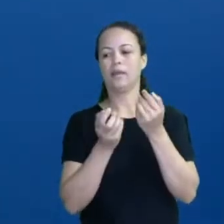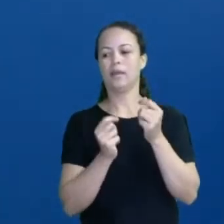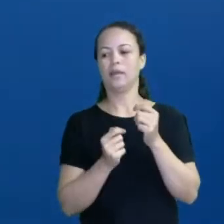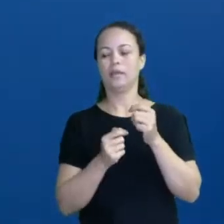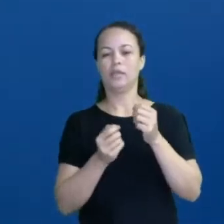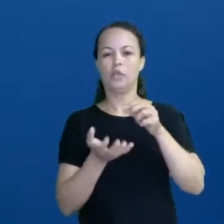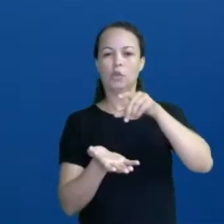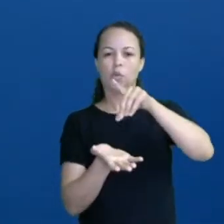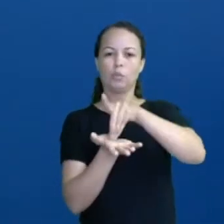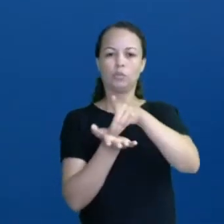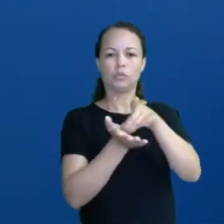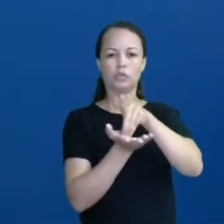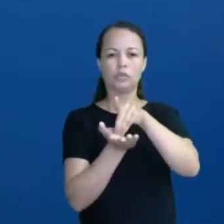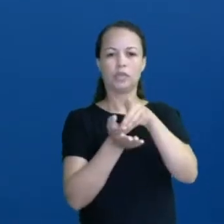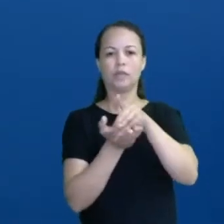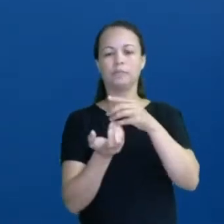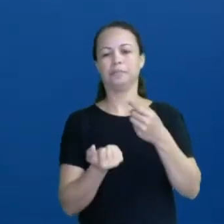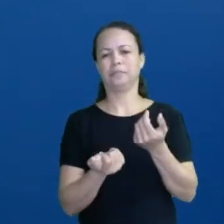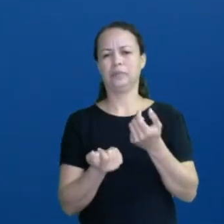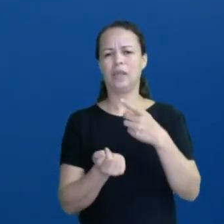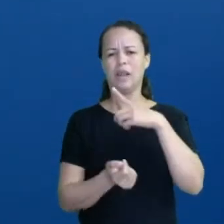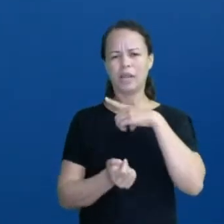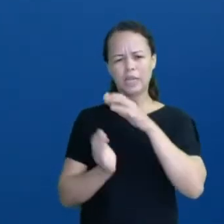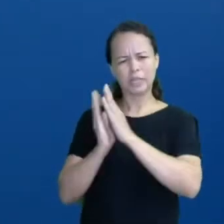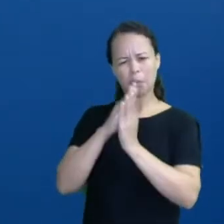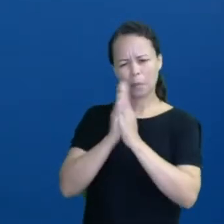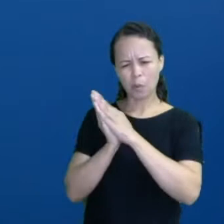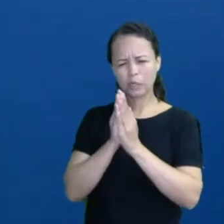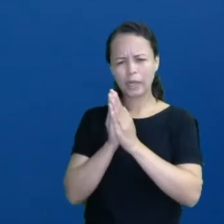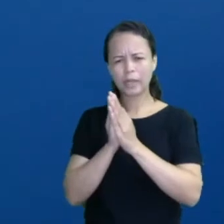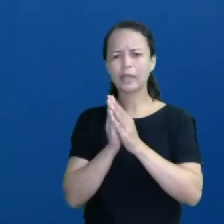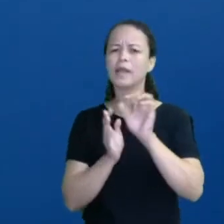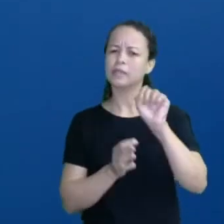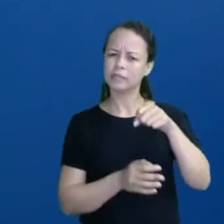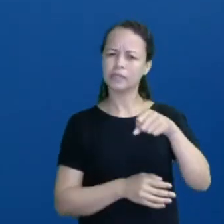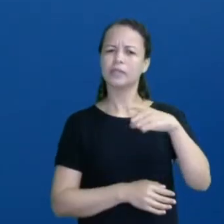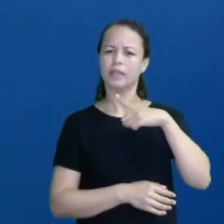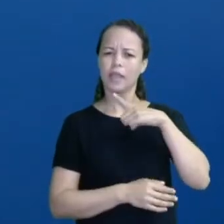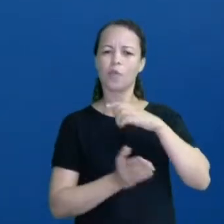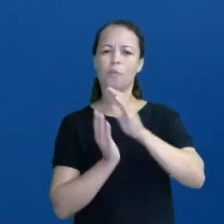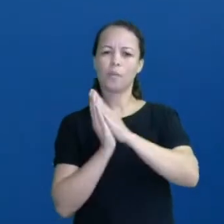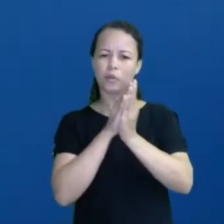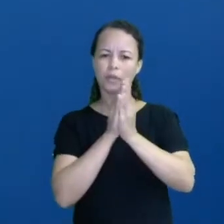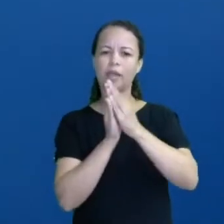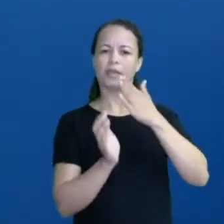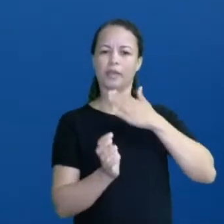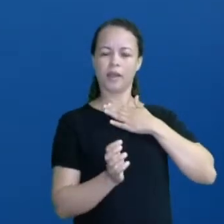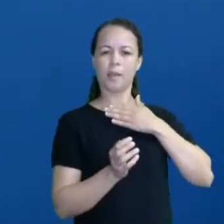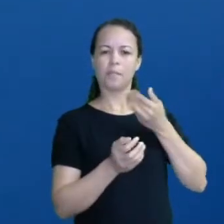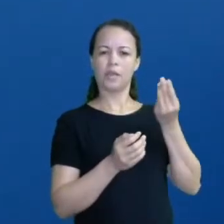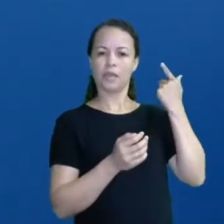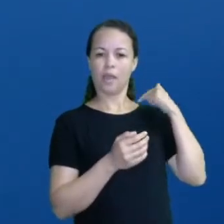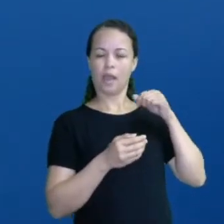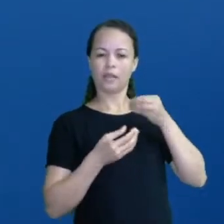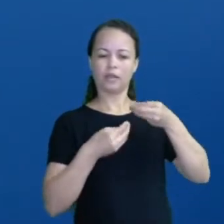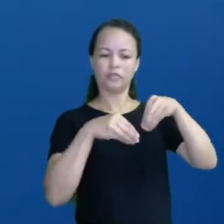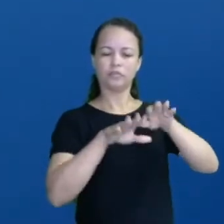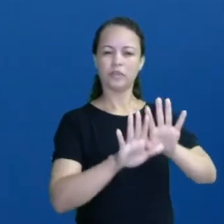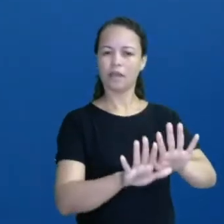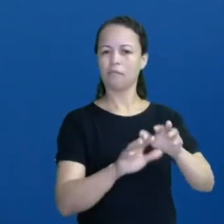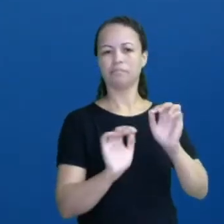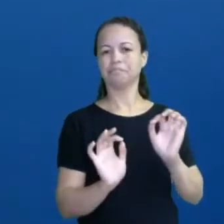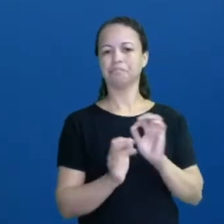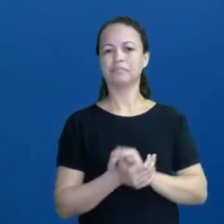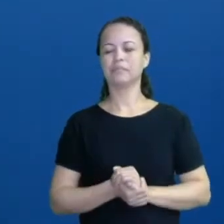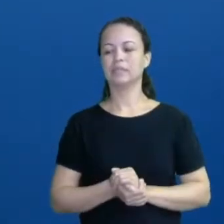boneca, tia? Tem, na verdade é uma boneca que era minha e tia guarda lá, fica lá nos brinquedos. Então, eu fiz a lista dos brinquedos que